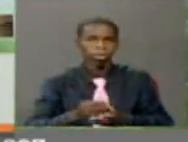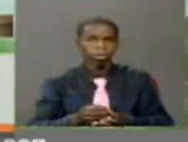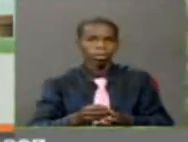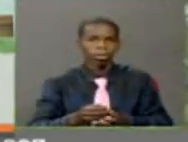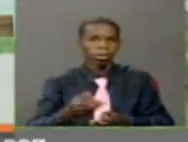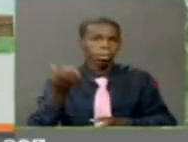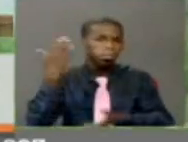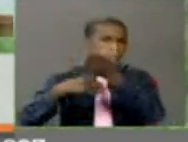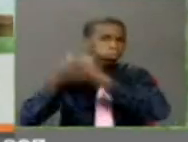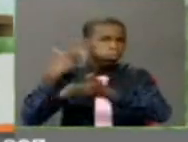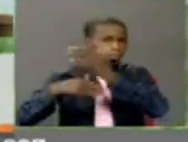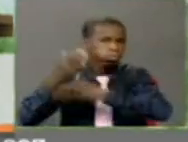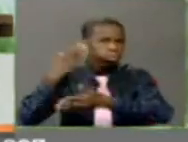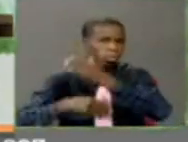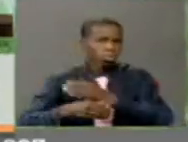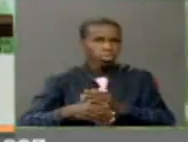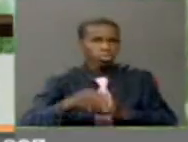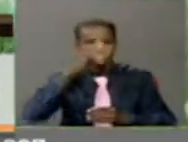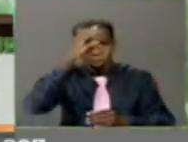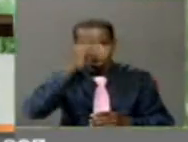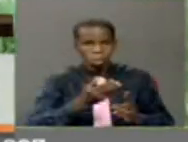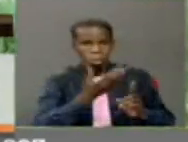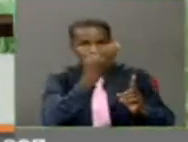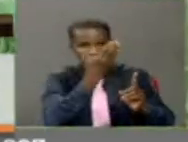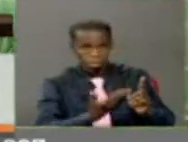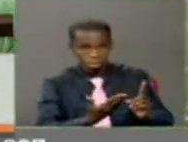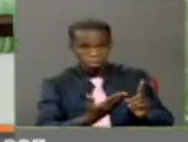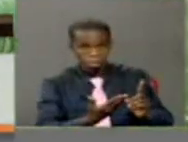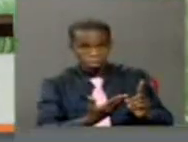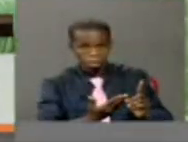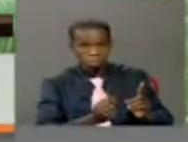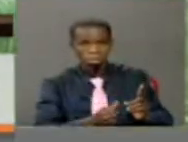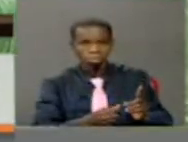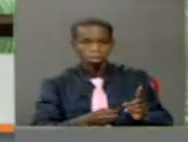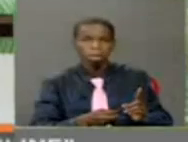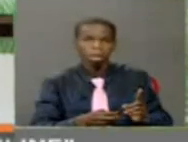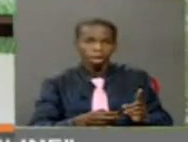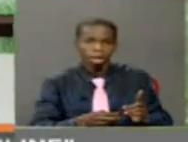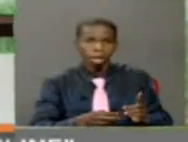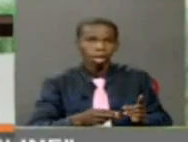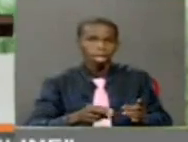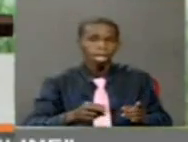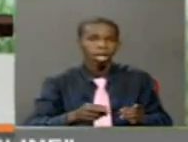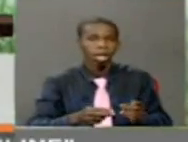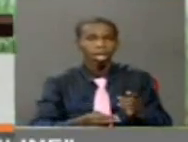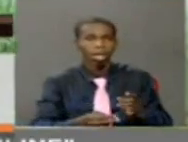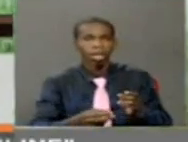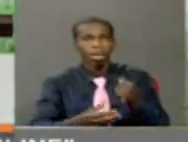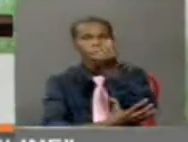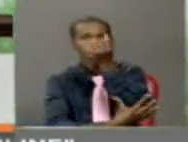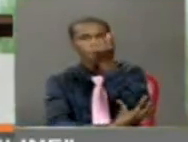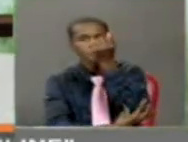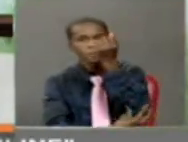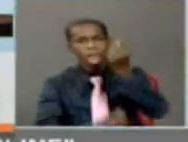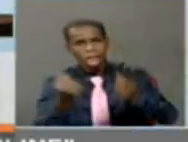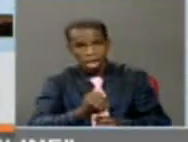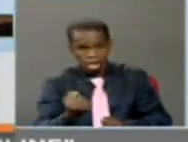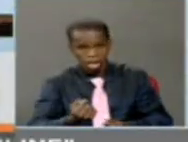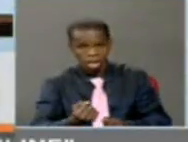desfeituoso com a sua palavra de pedir mais ou menos um copo d'água. Quando pede essa